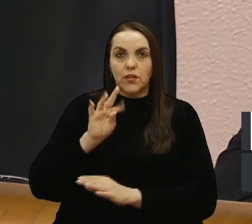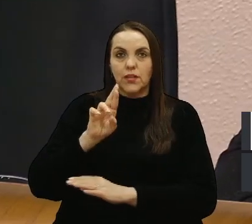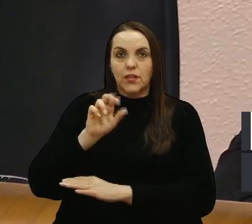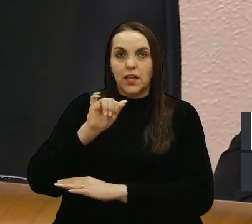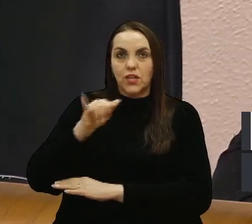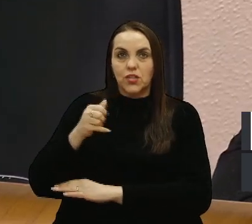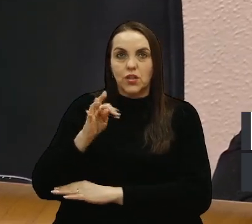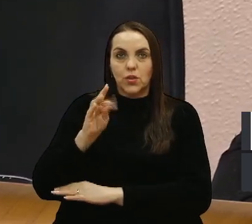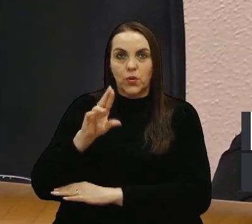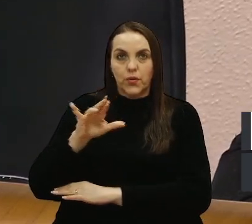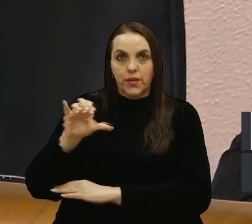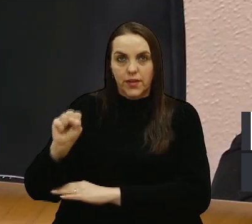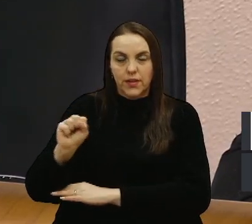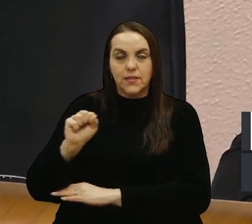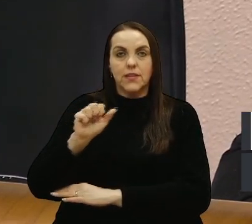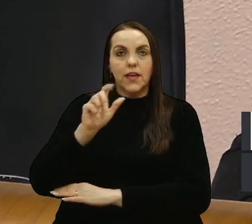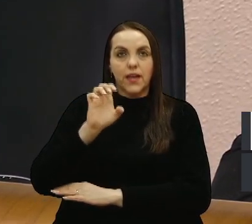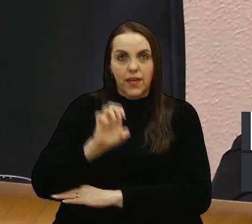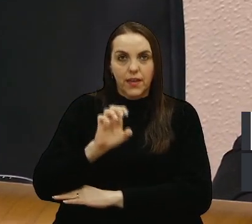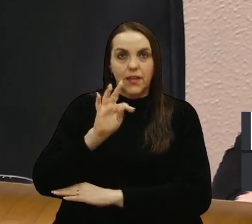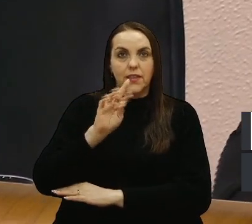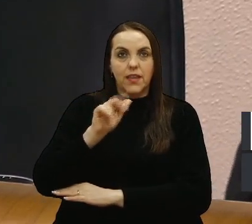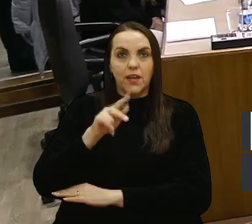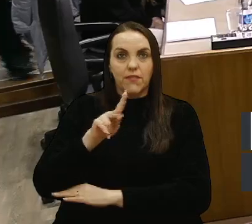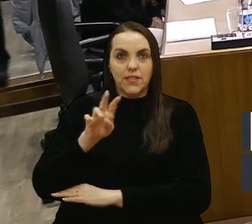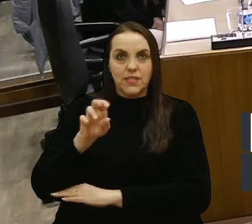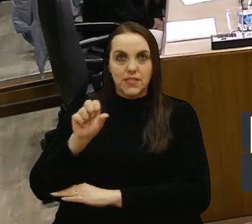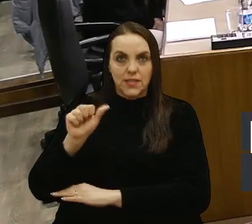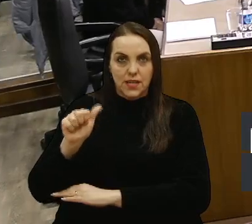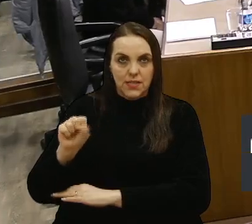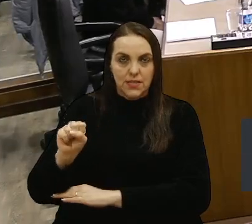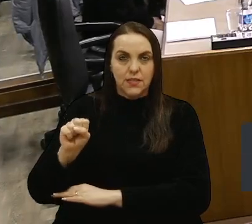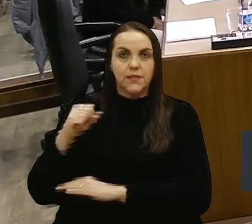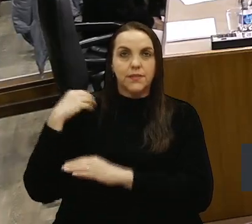tribuna, para a manifestação pelo tempo de 5 minutos.